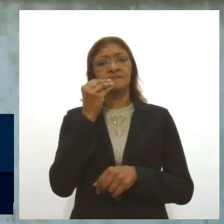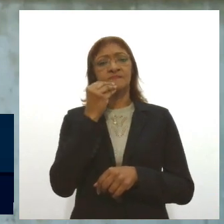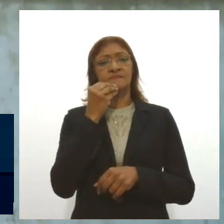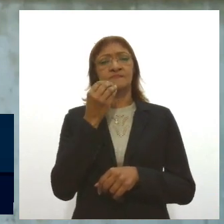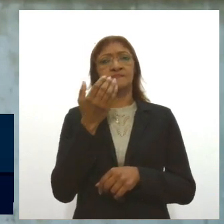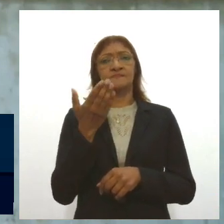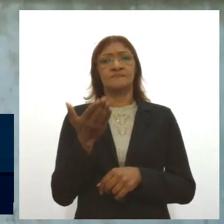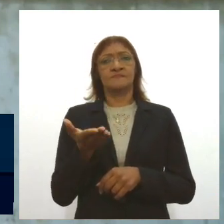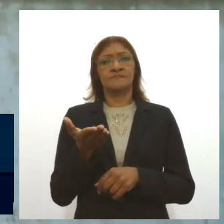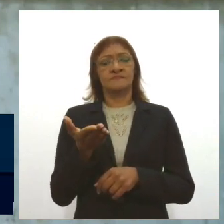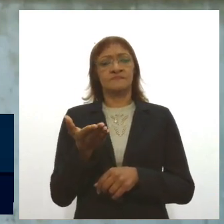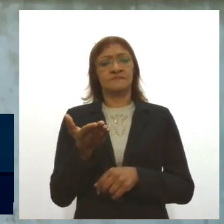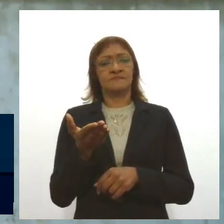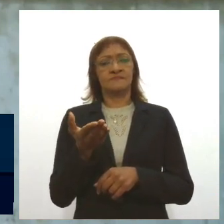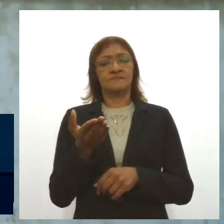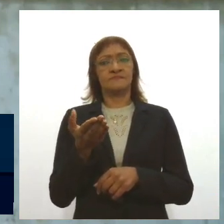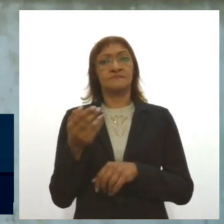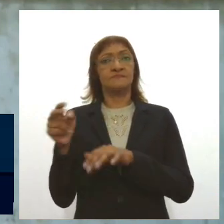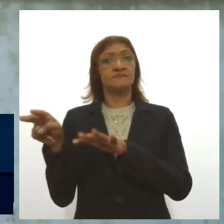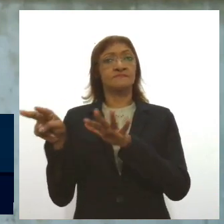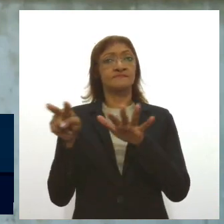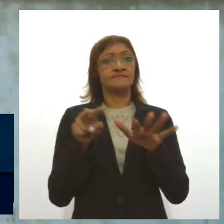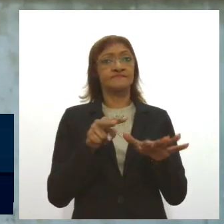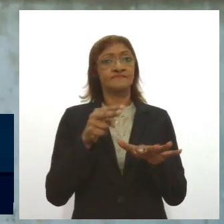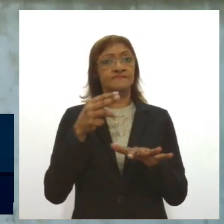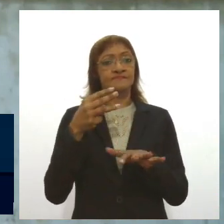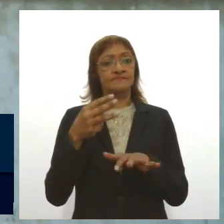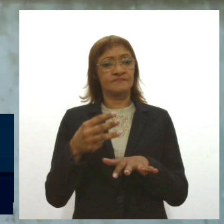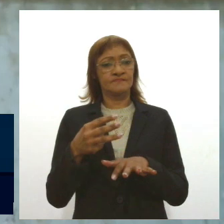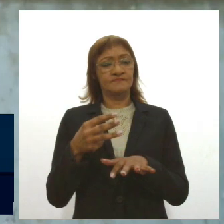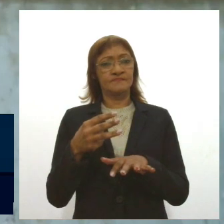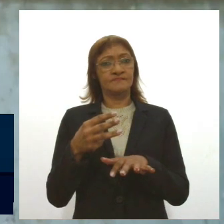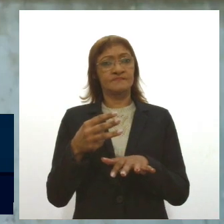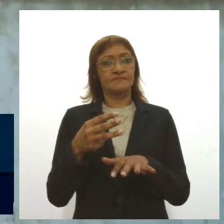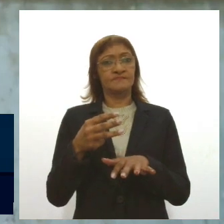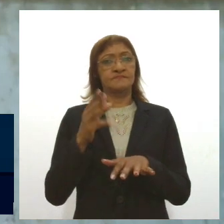de passar 3 semanas na selva